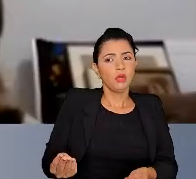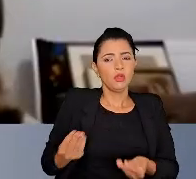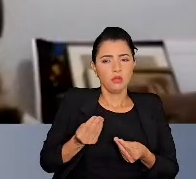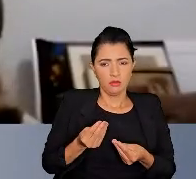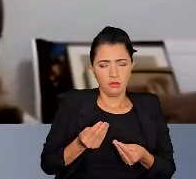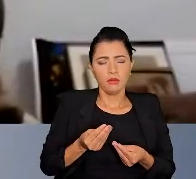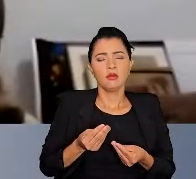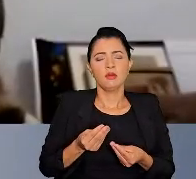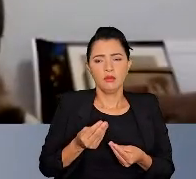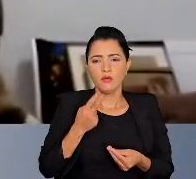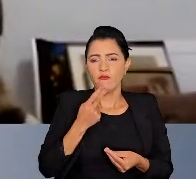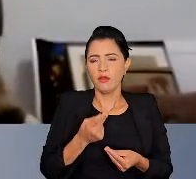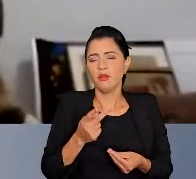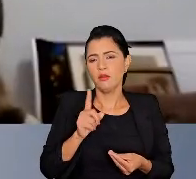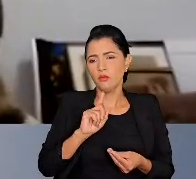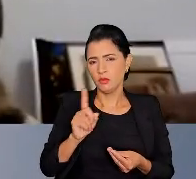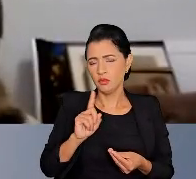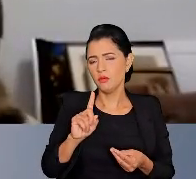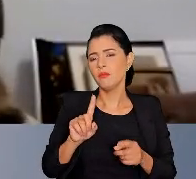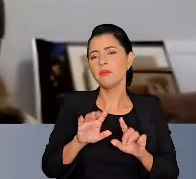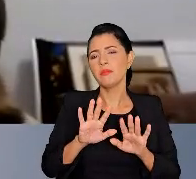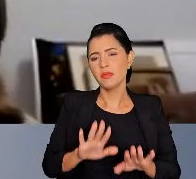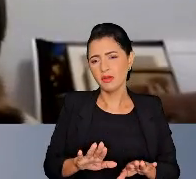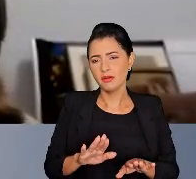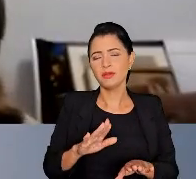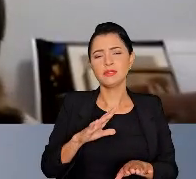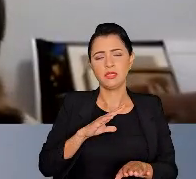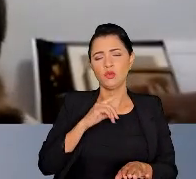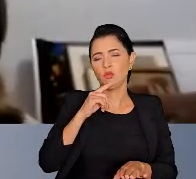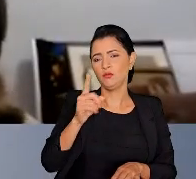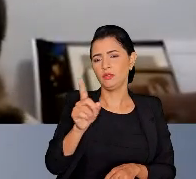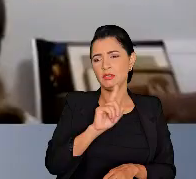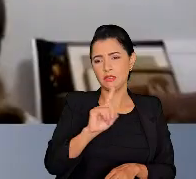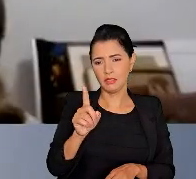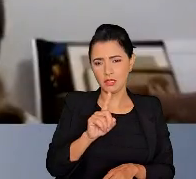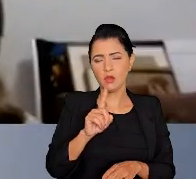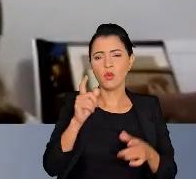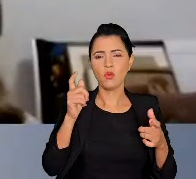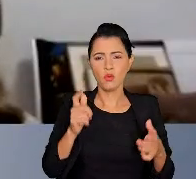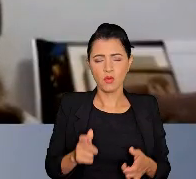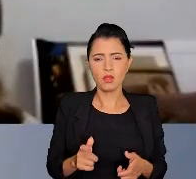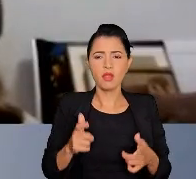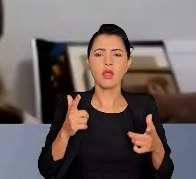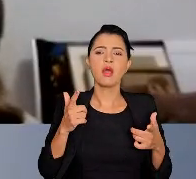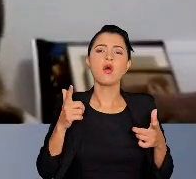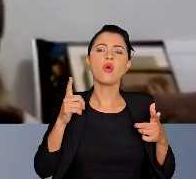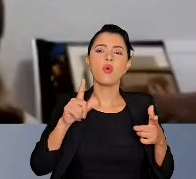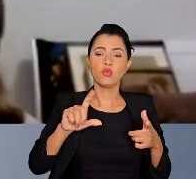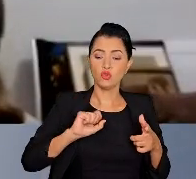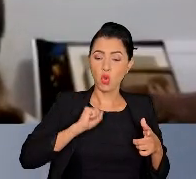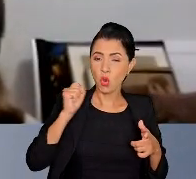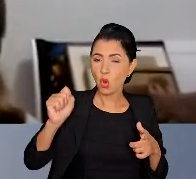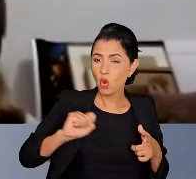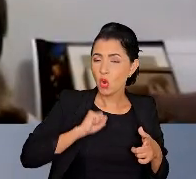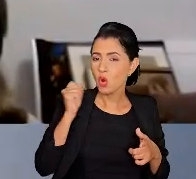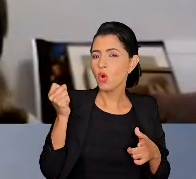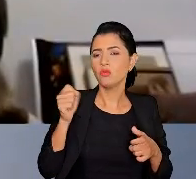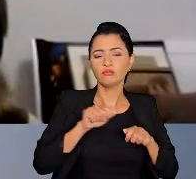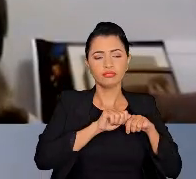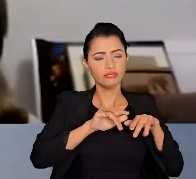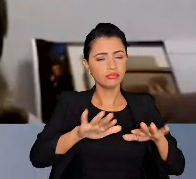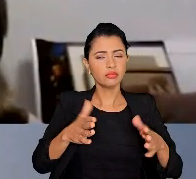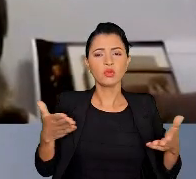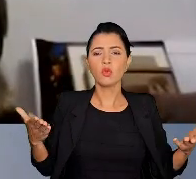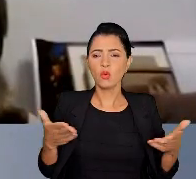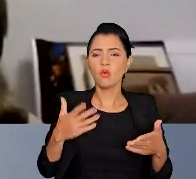nós não falamos muito, mas eu não tenho dúvida de que o território onde o ódio se dissemina hoje é o